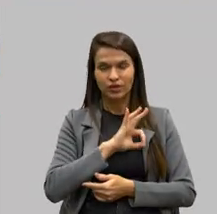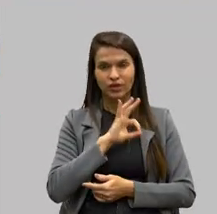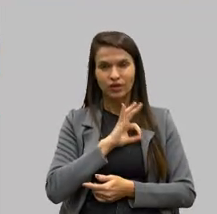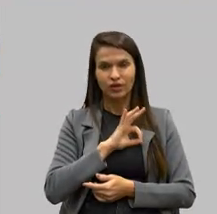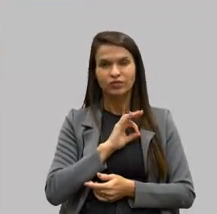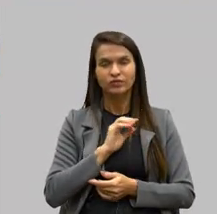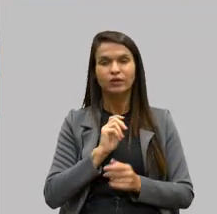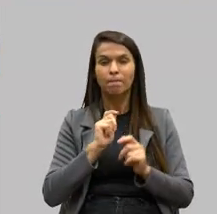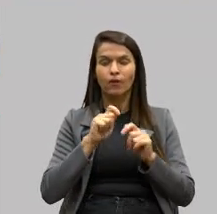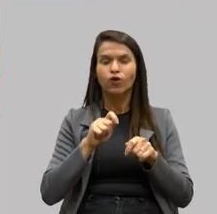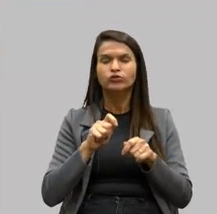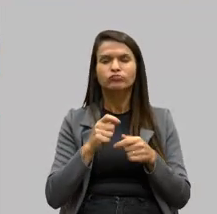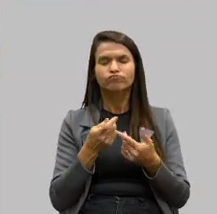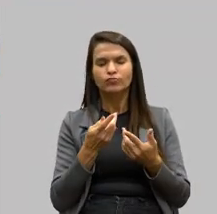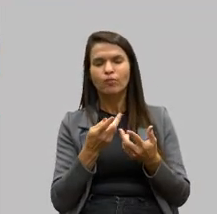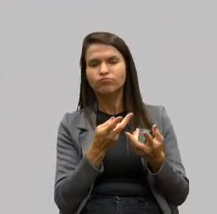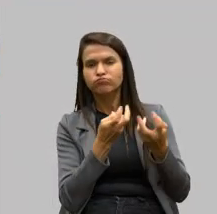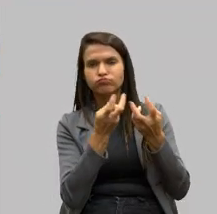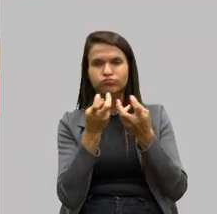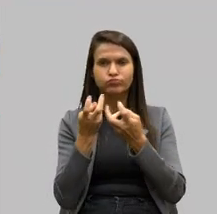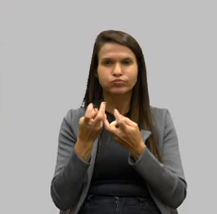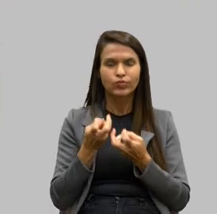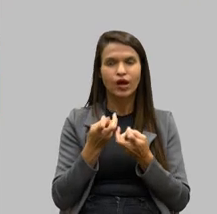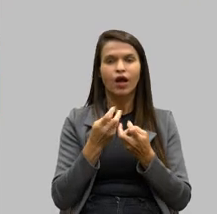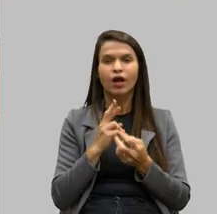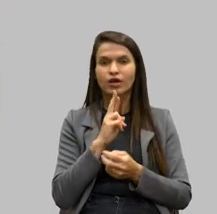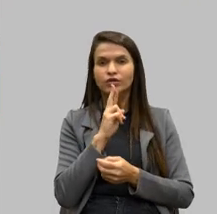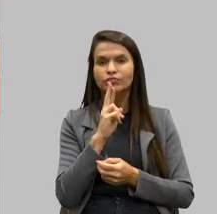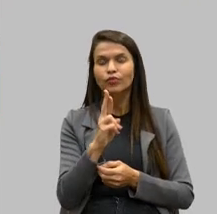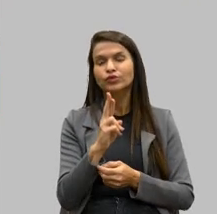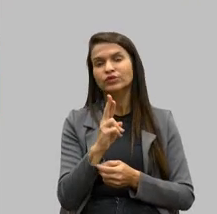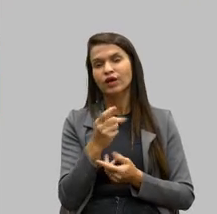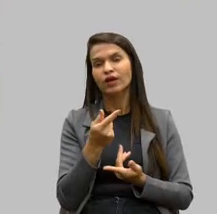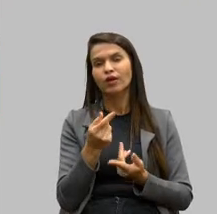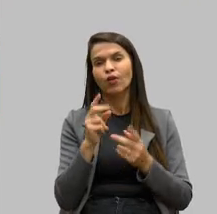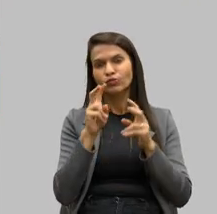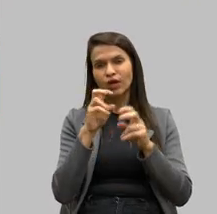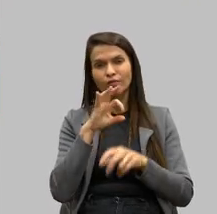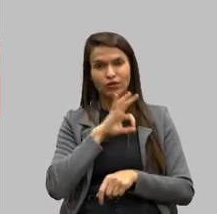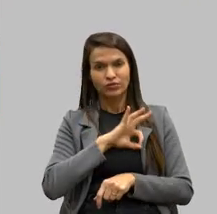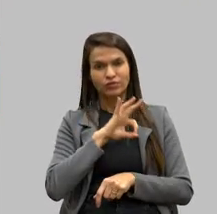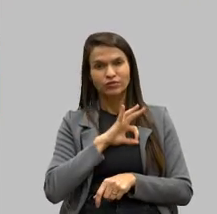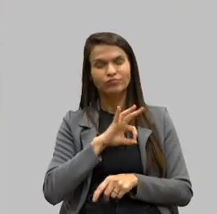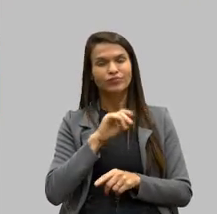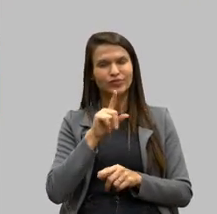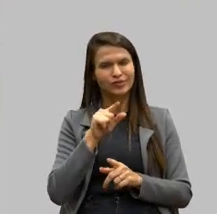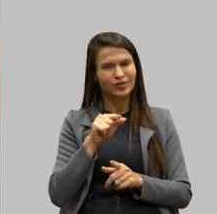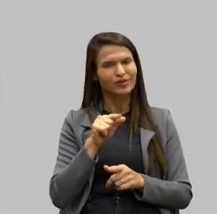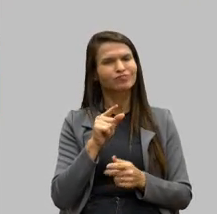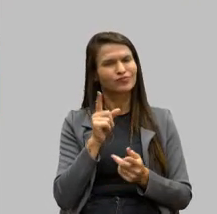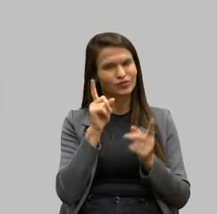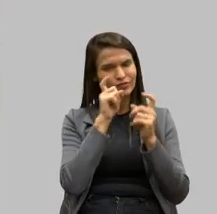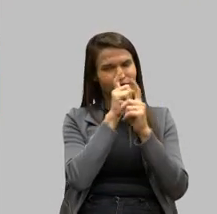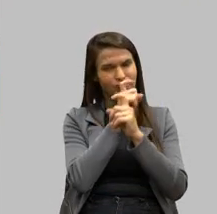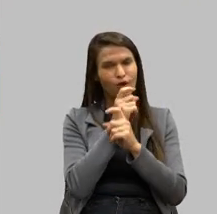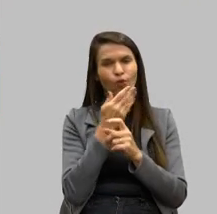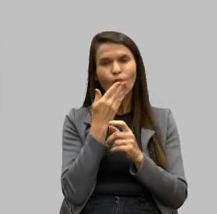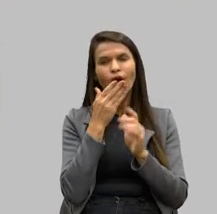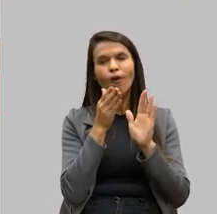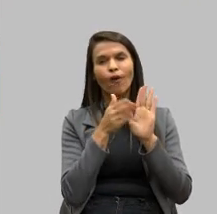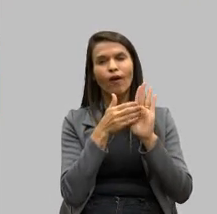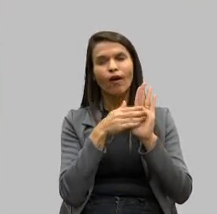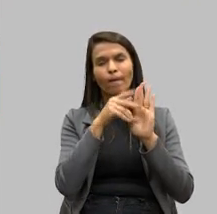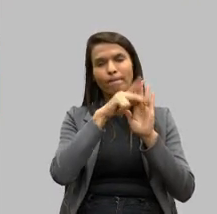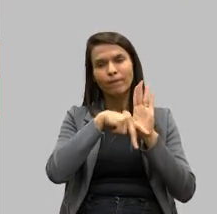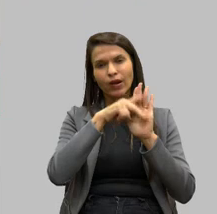paliativamente, responder a uma questão salarial que é assustadora. Então, qual é o plano em relação